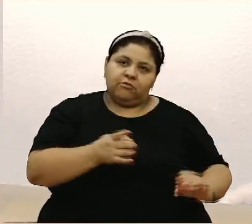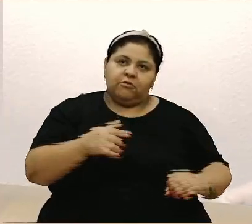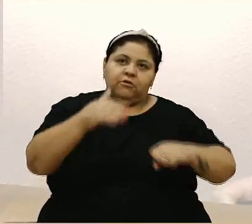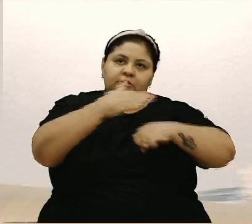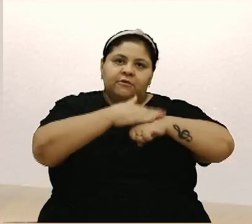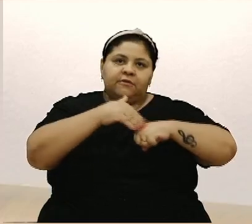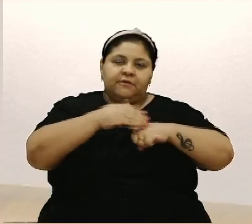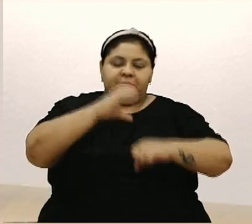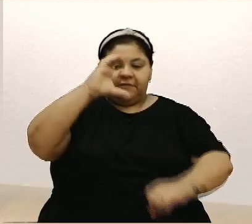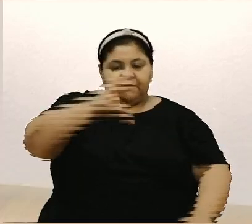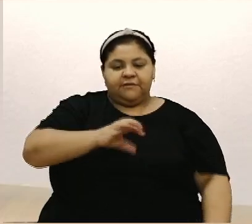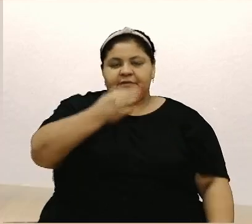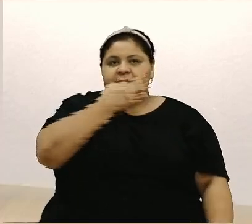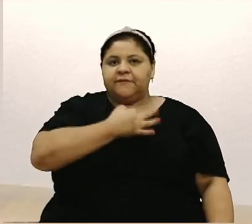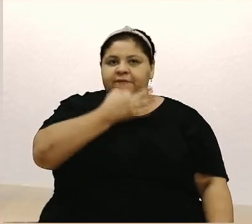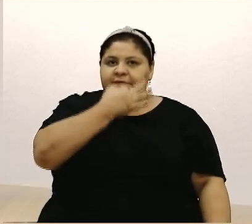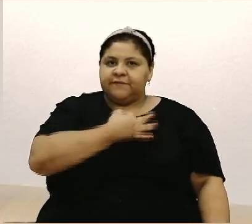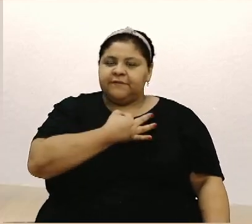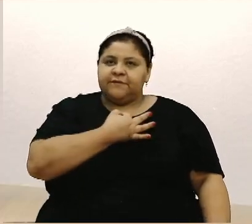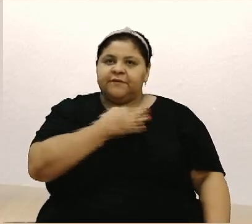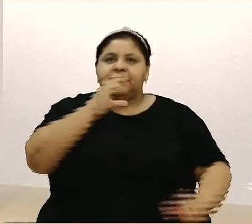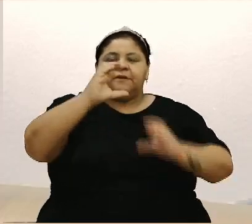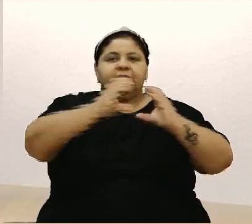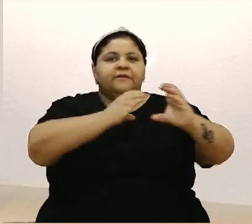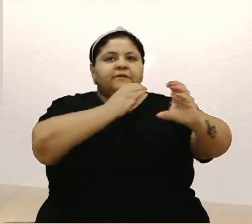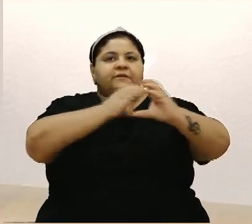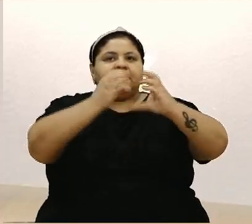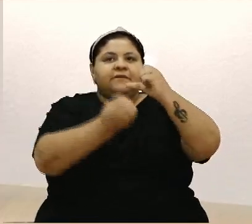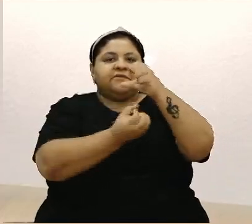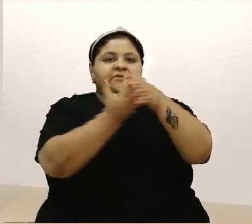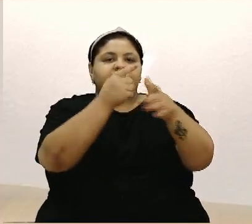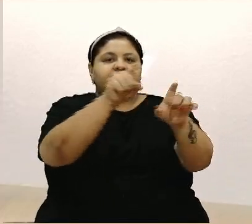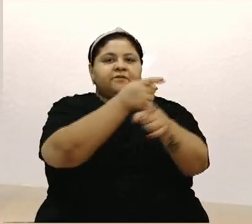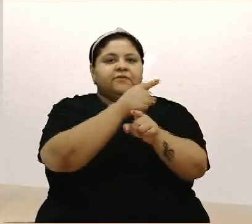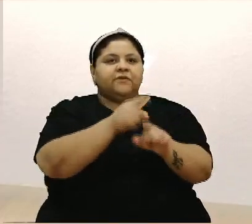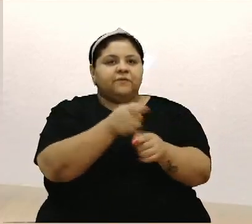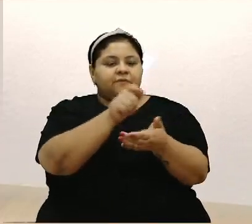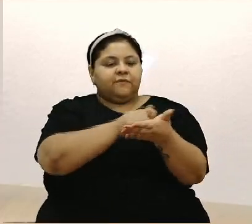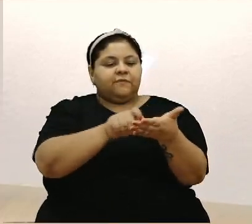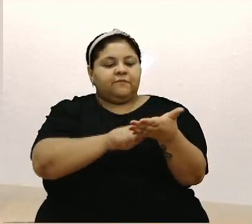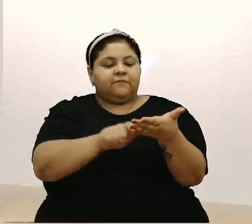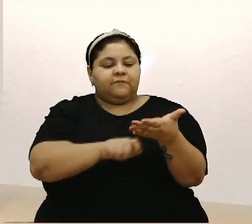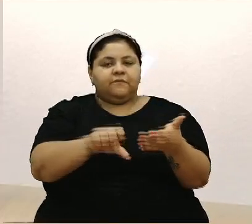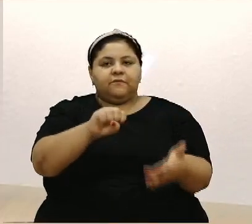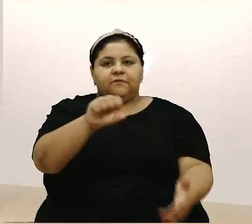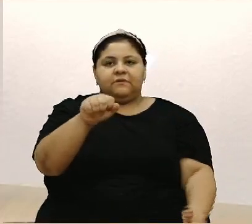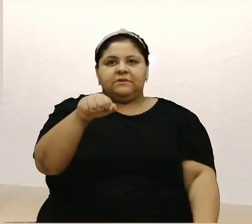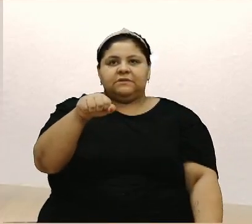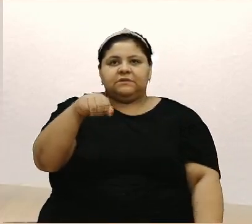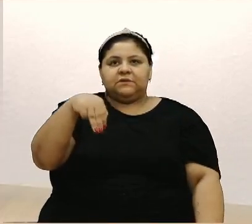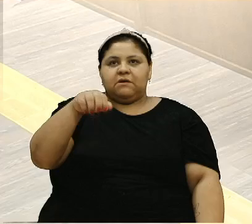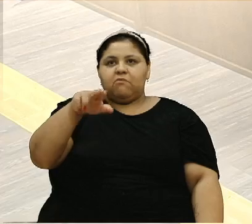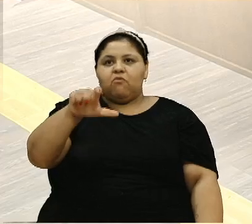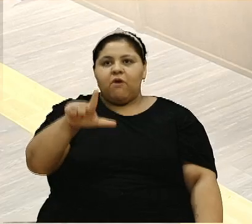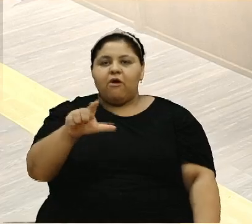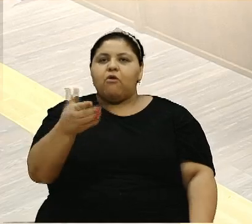querido cidadão caxiense, cantor, compositor e escritor Samuel Sodré. Por